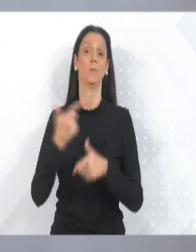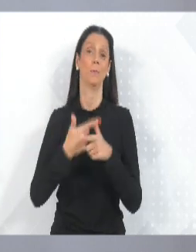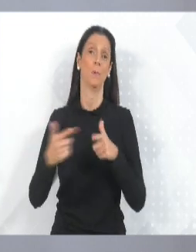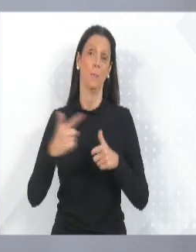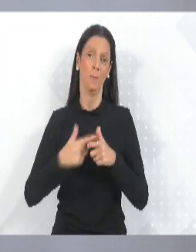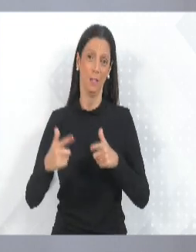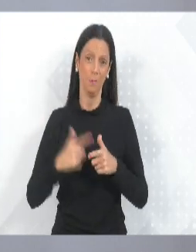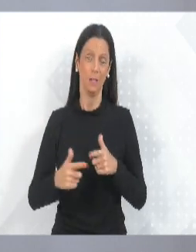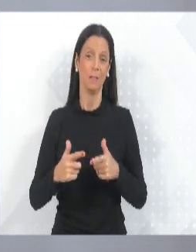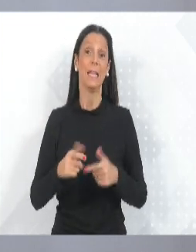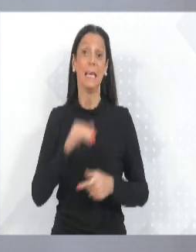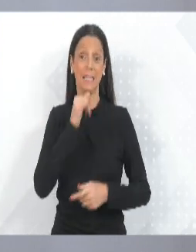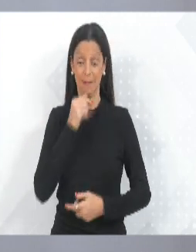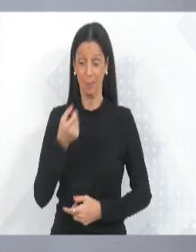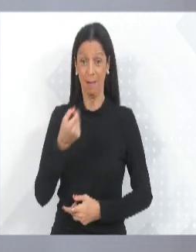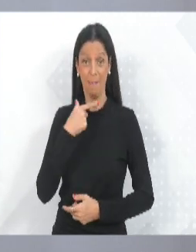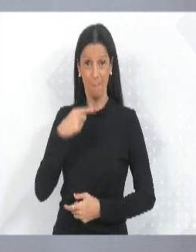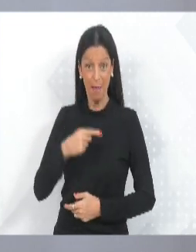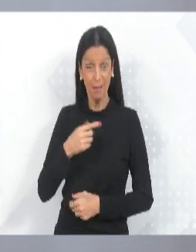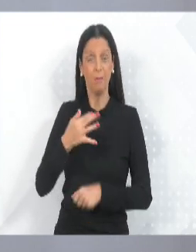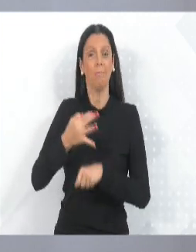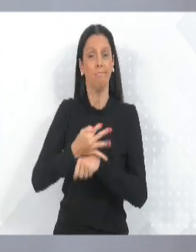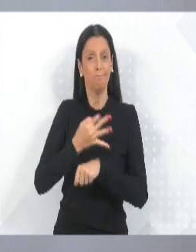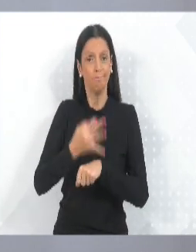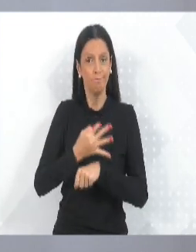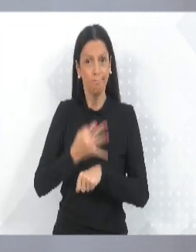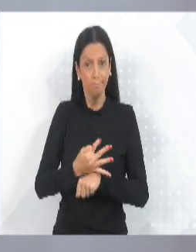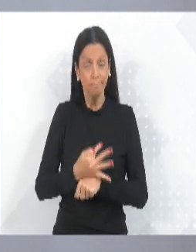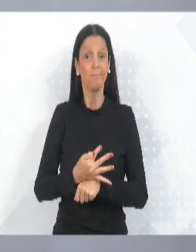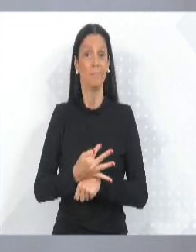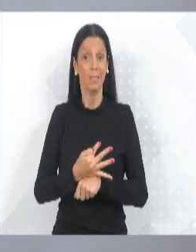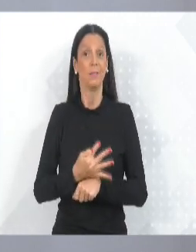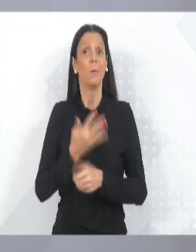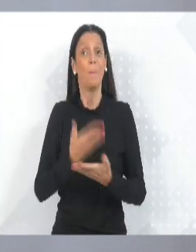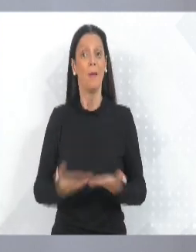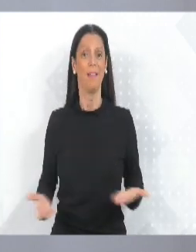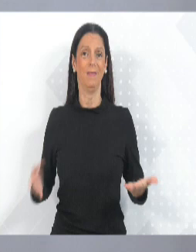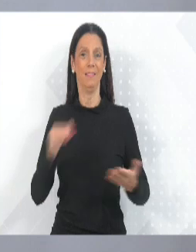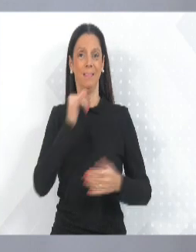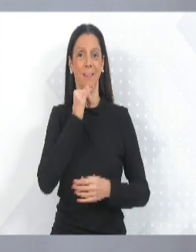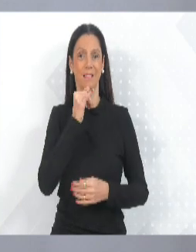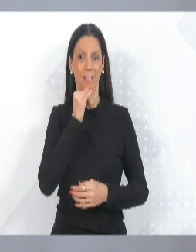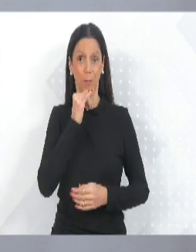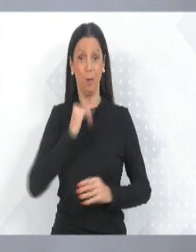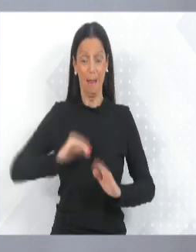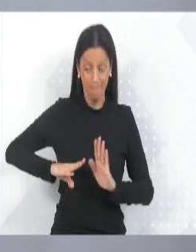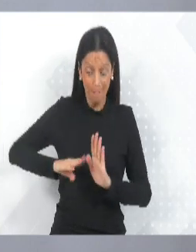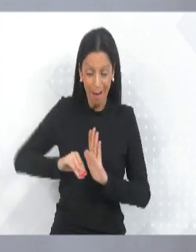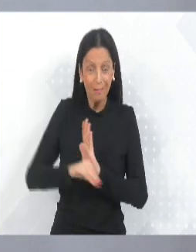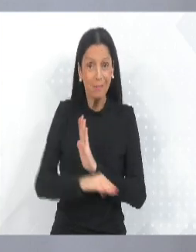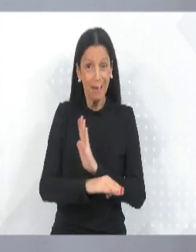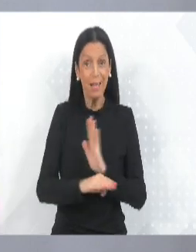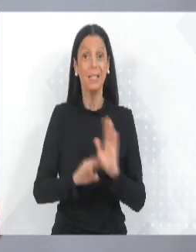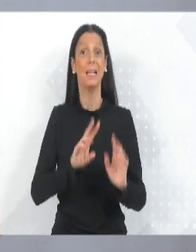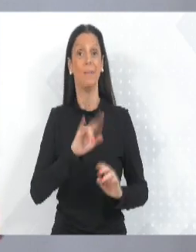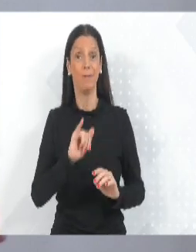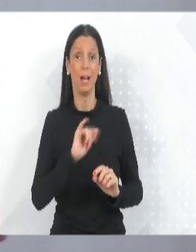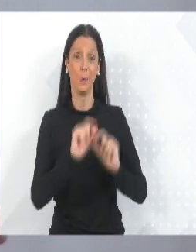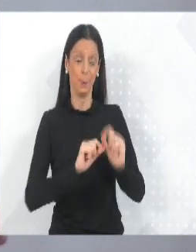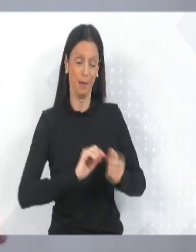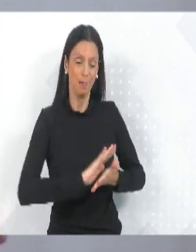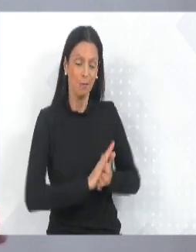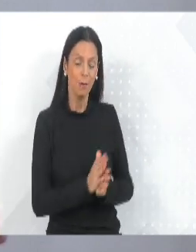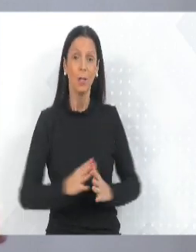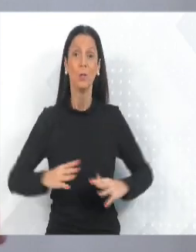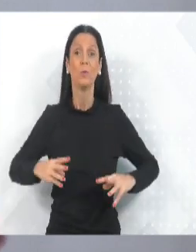nenhum antibiótico Só ataca a bactéria ele não tem o endereço de uma bactéria ele vai tratar matar todas